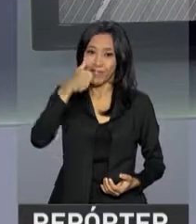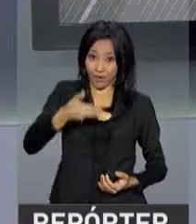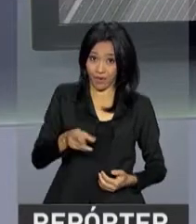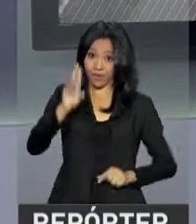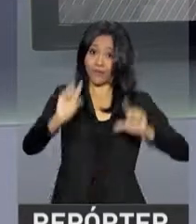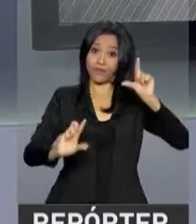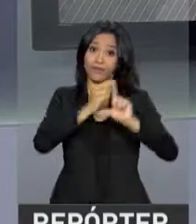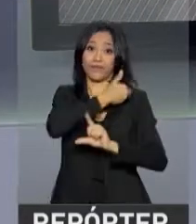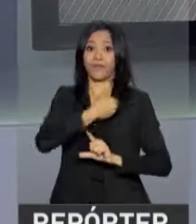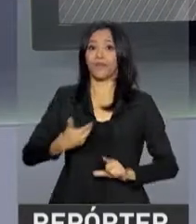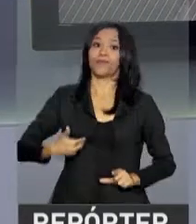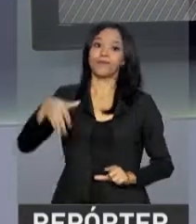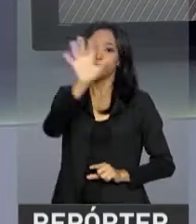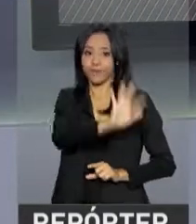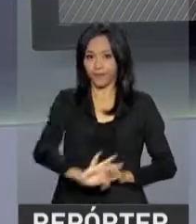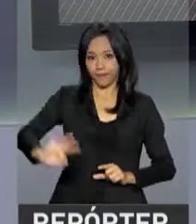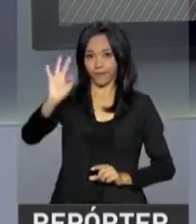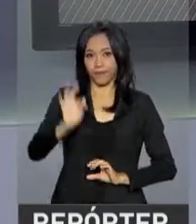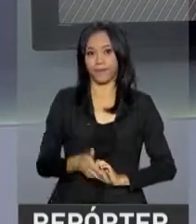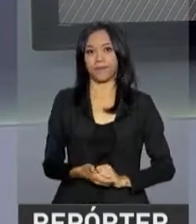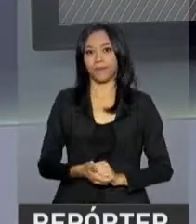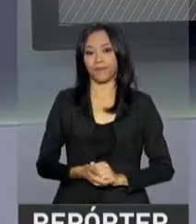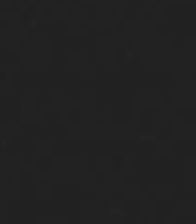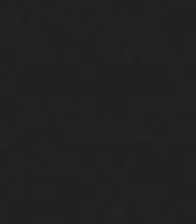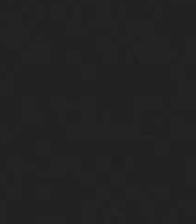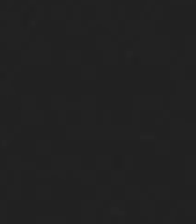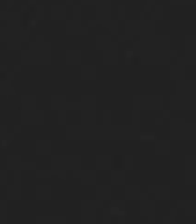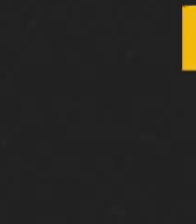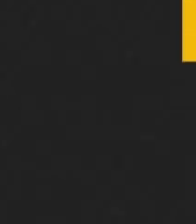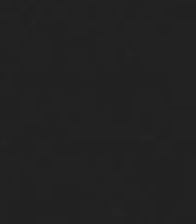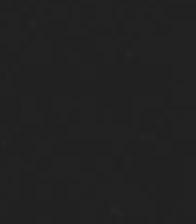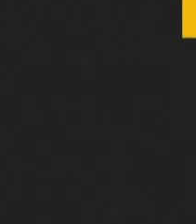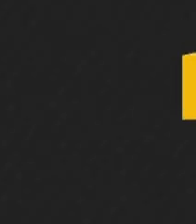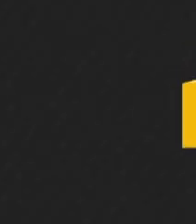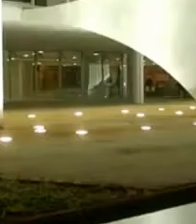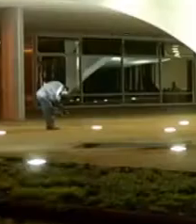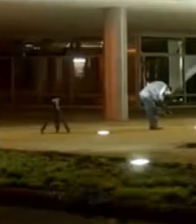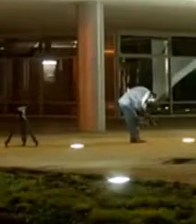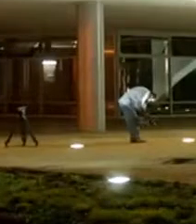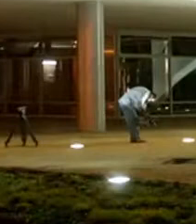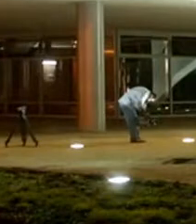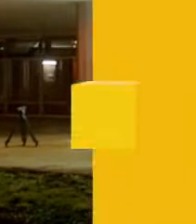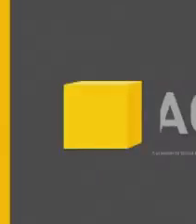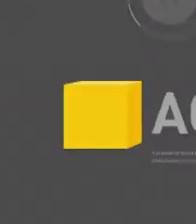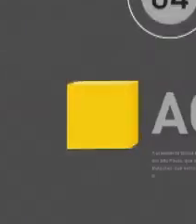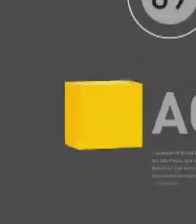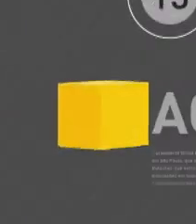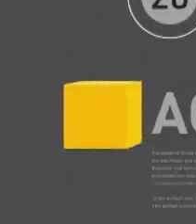NBR, a TV do Governo Federal. Thank you.